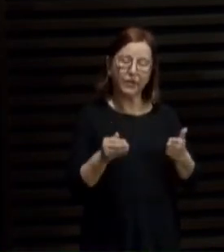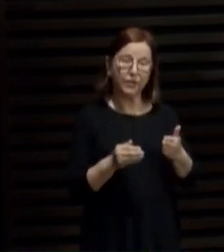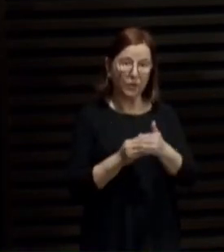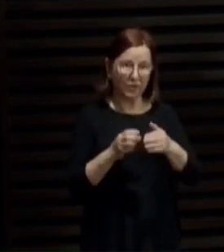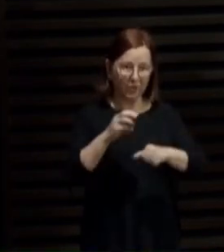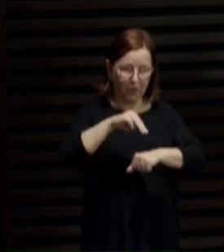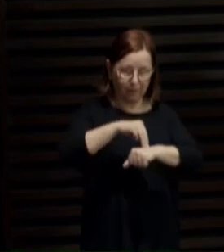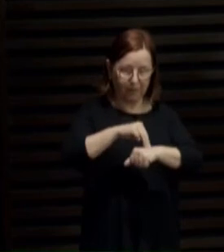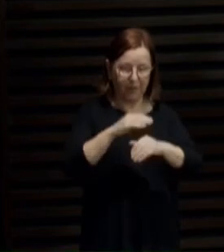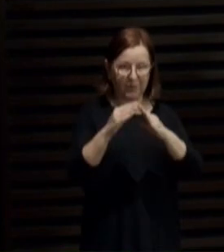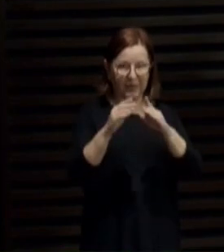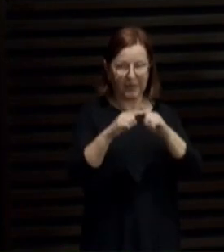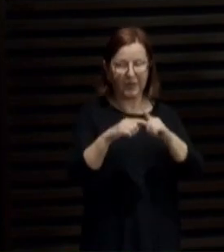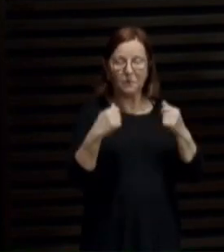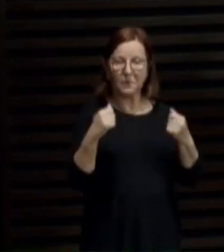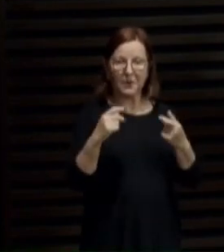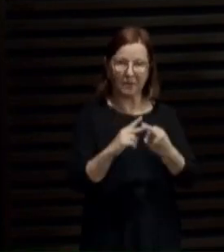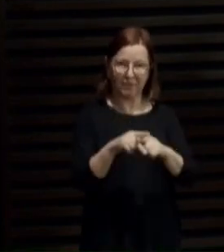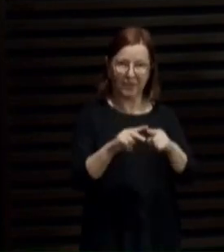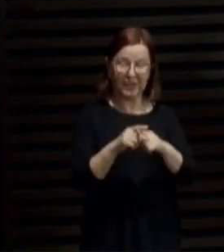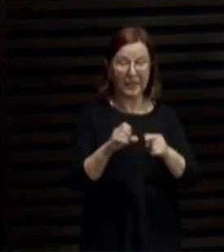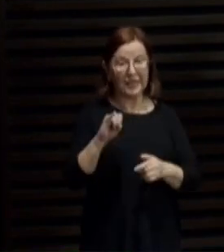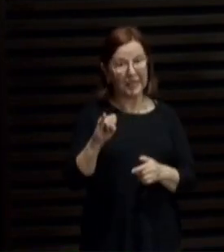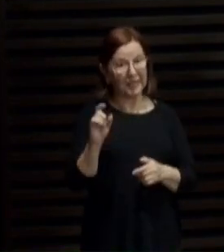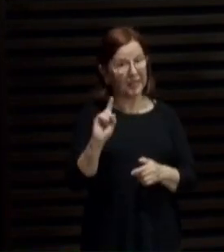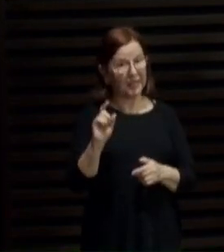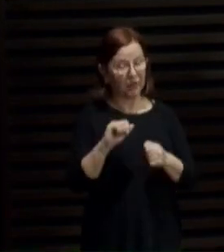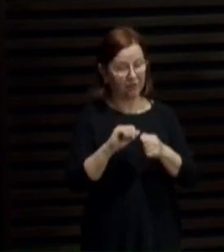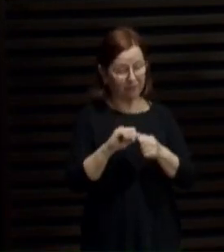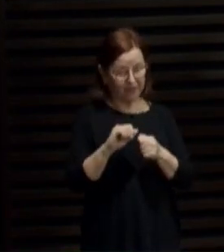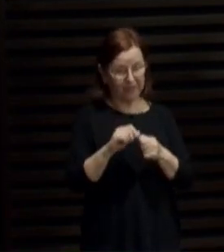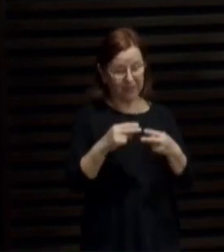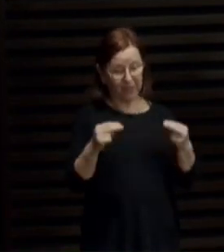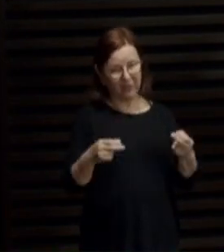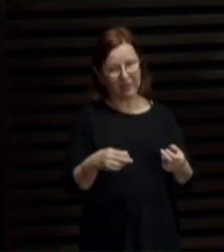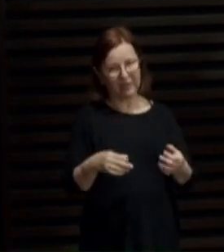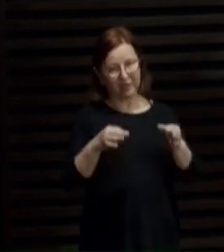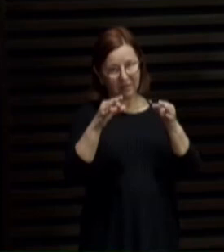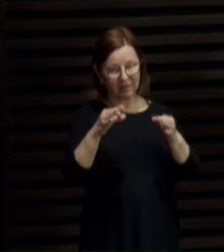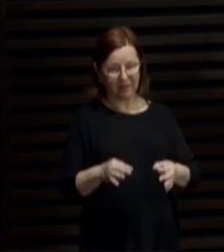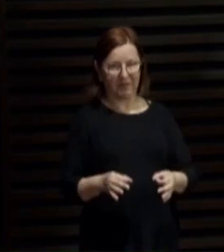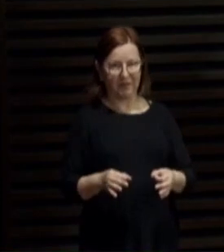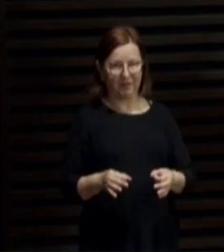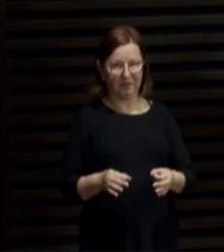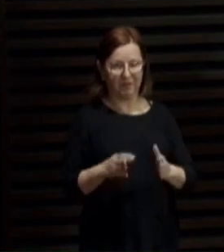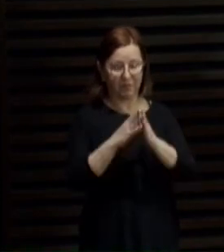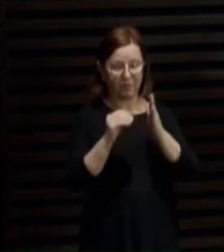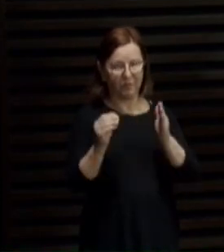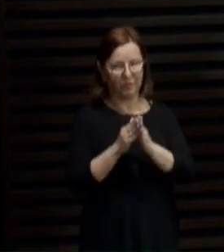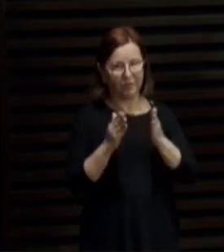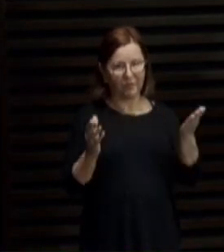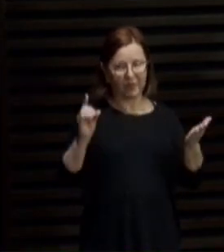disciplinado quando estiver em desacordo com os princípios bíblicos e as normas